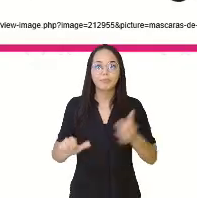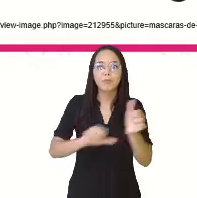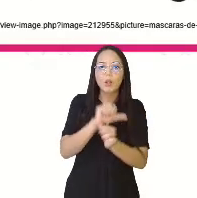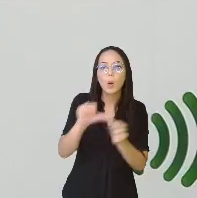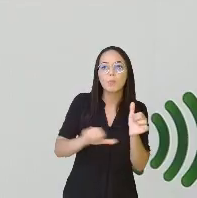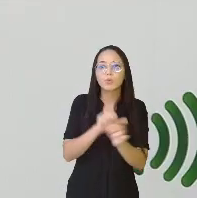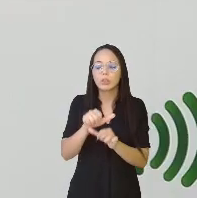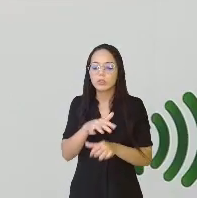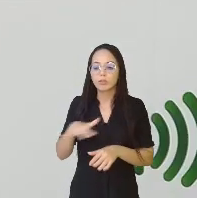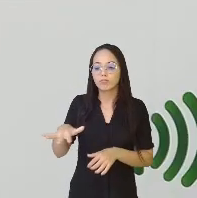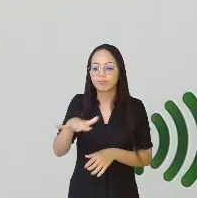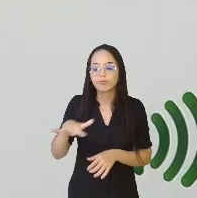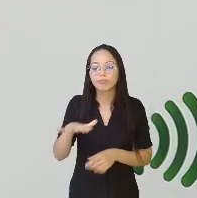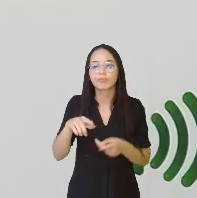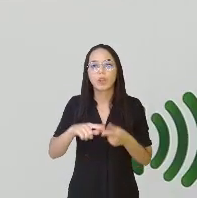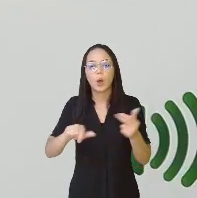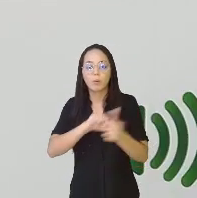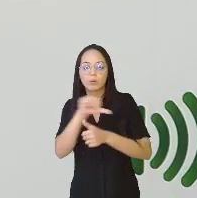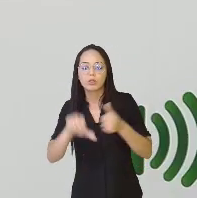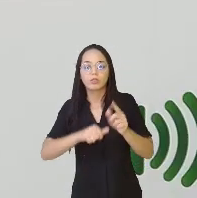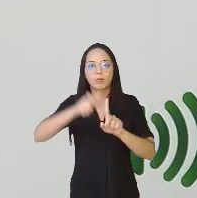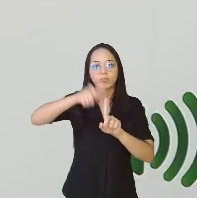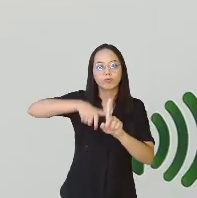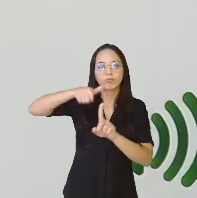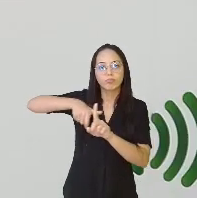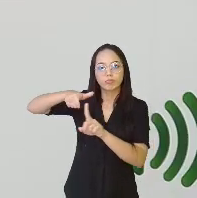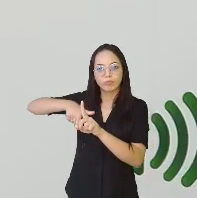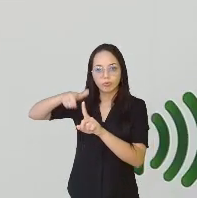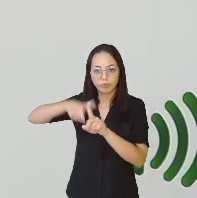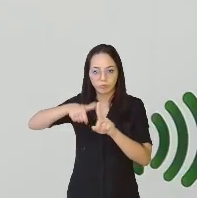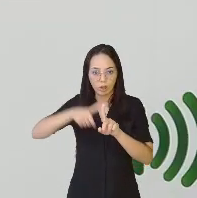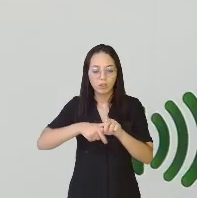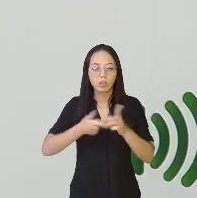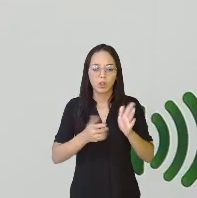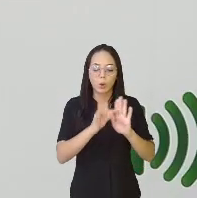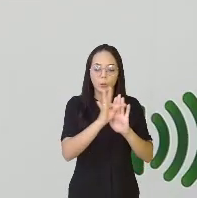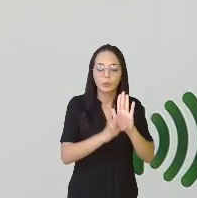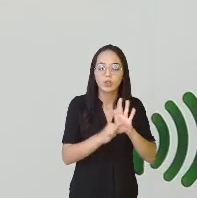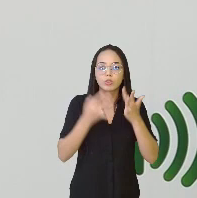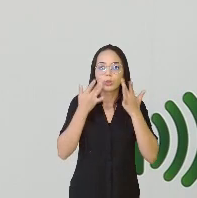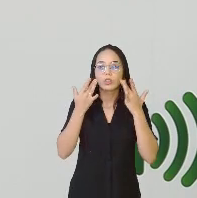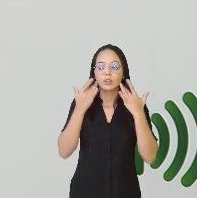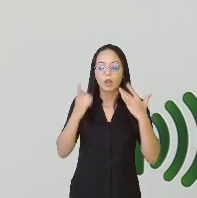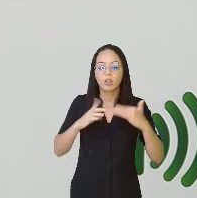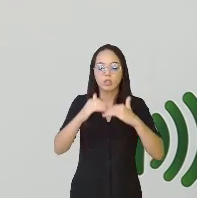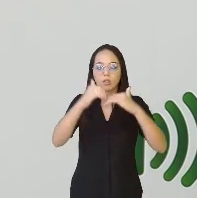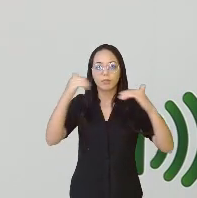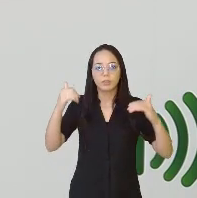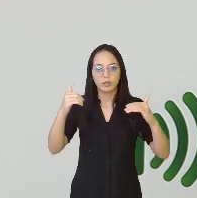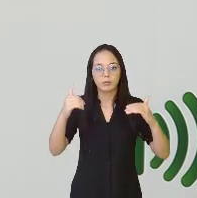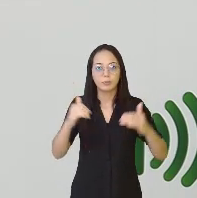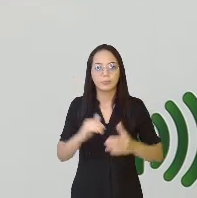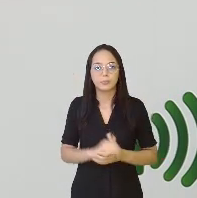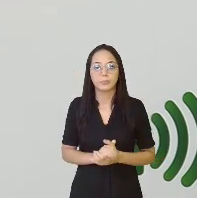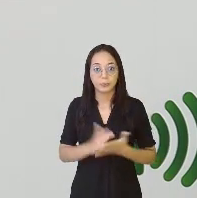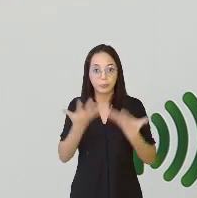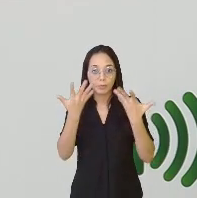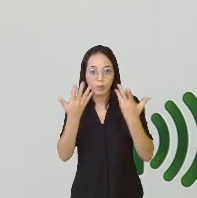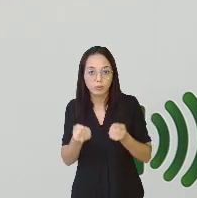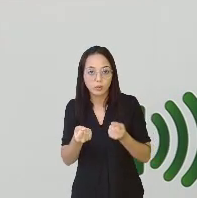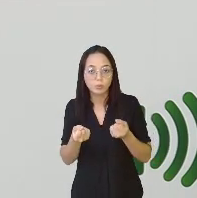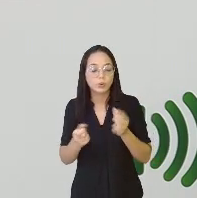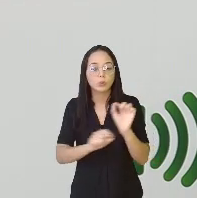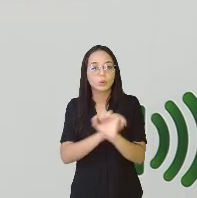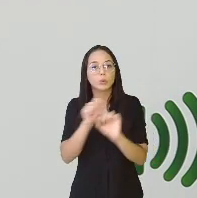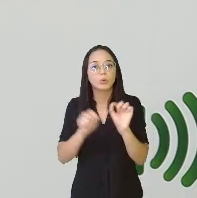de cenários, a mudança de personagens. Então, o texto teatral ele é dividido em atos. Então, vamos